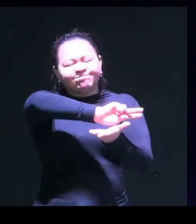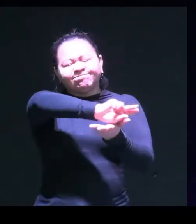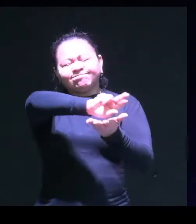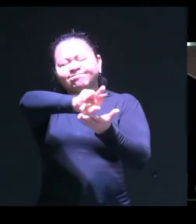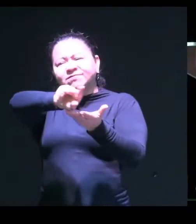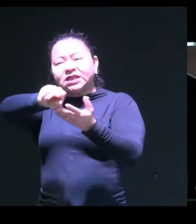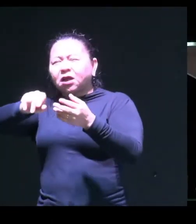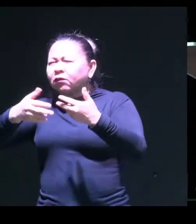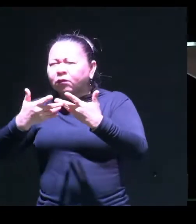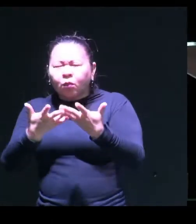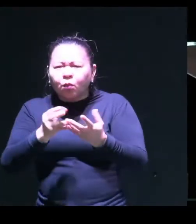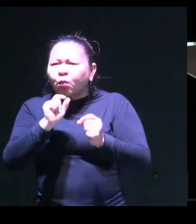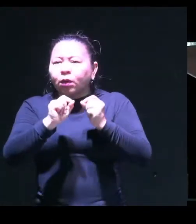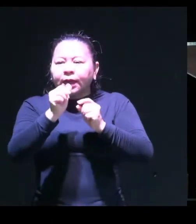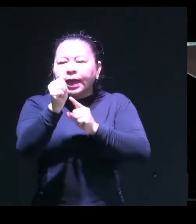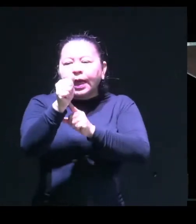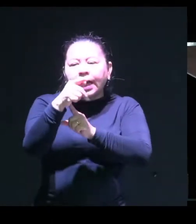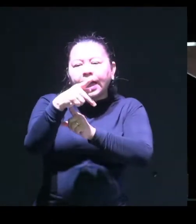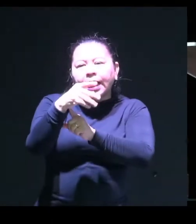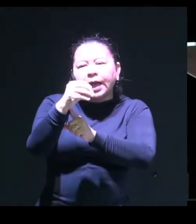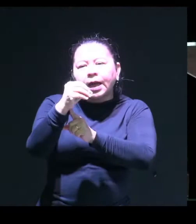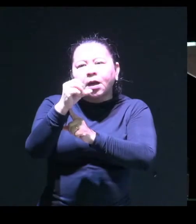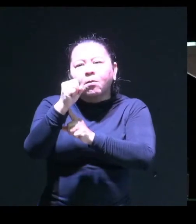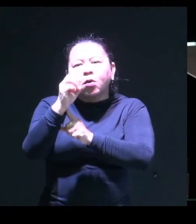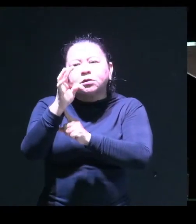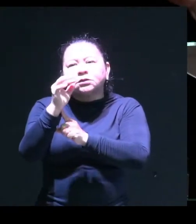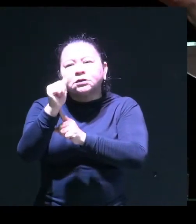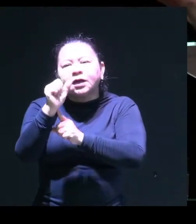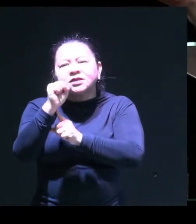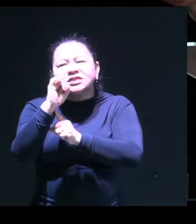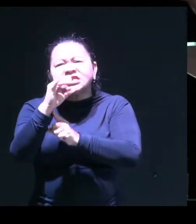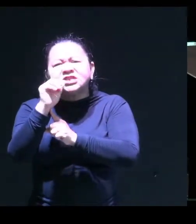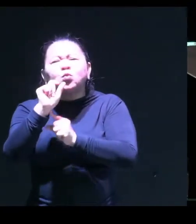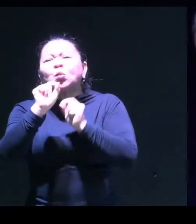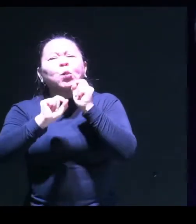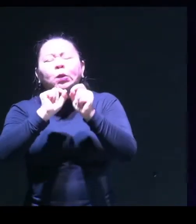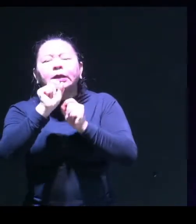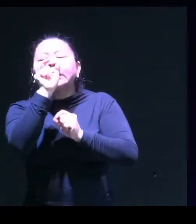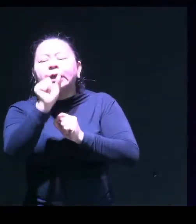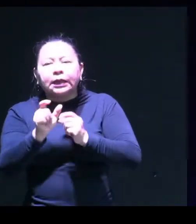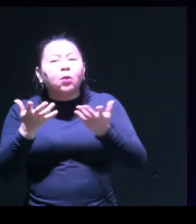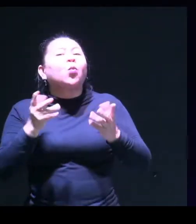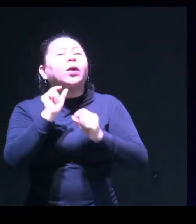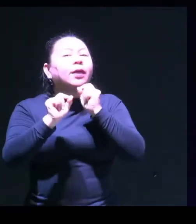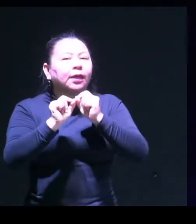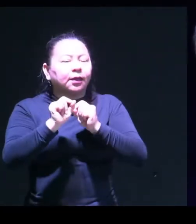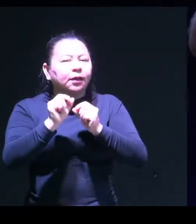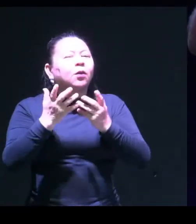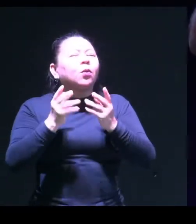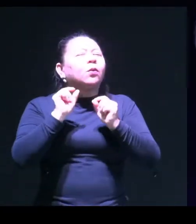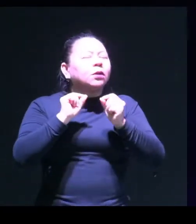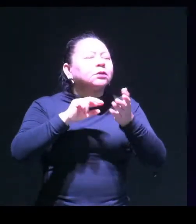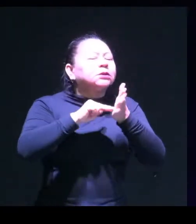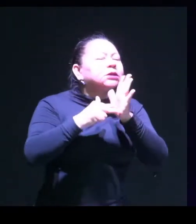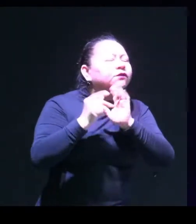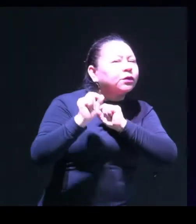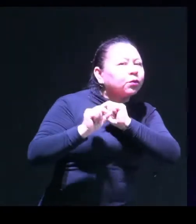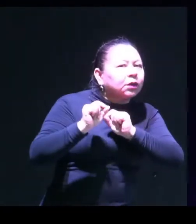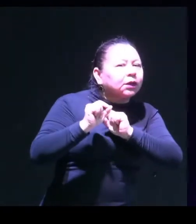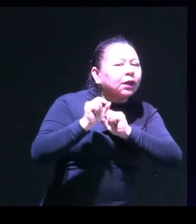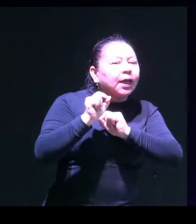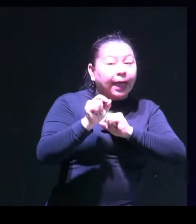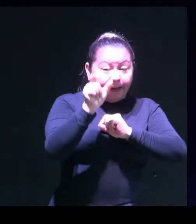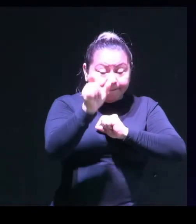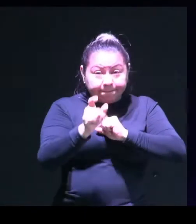apostasia. Sabe o que é apostasia? Sabe o que é um apóstata? Não é alguém que aposta na loteria, não. Um apóstata